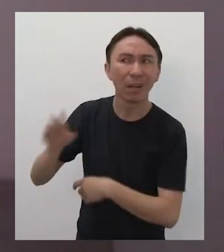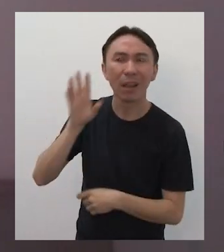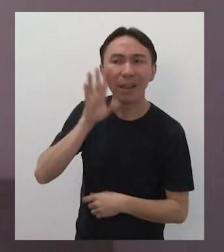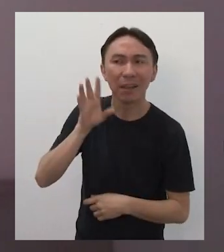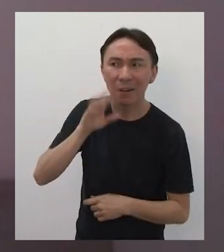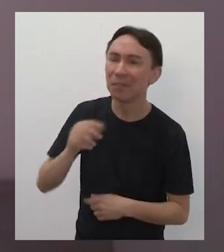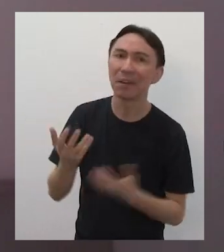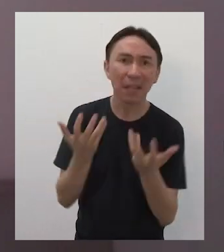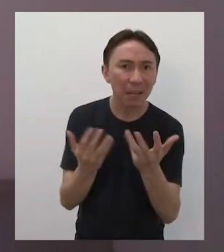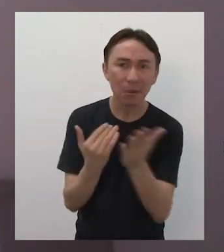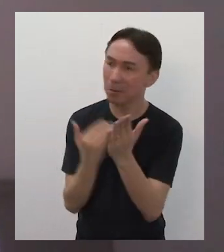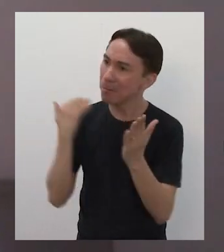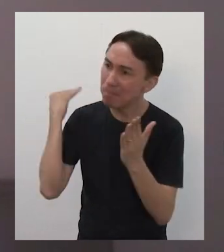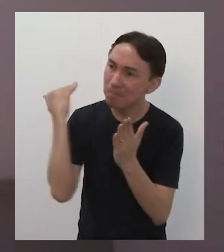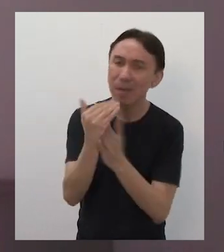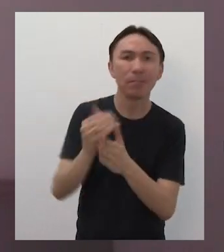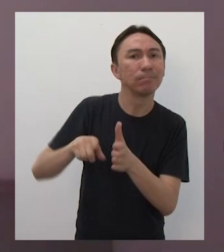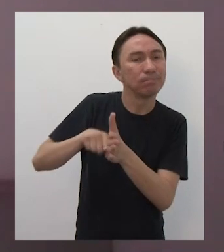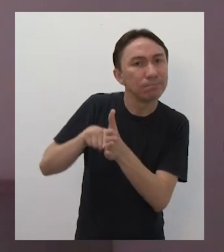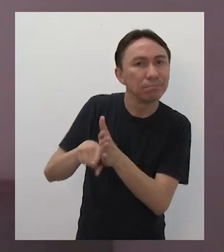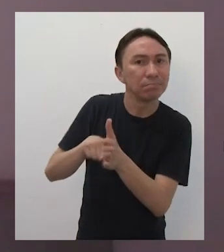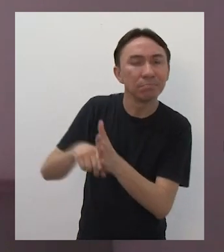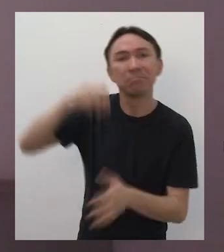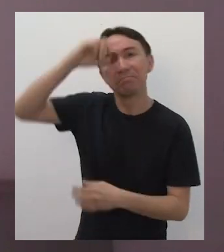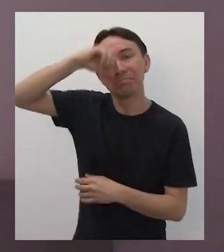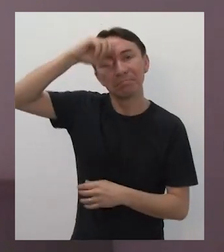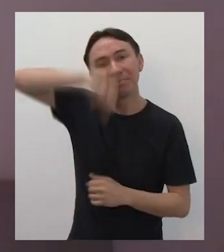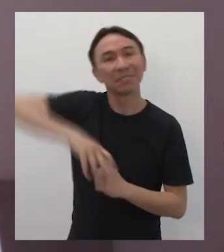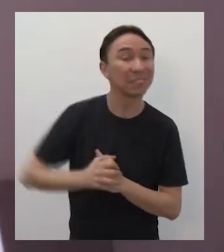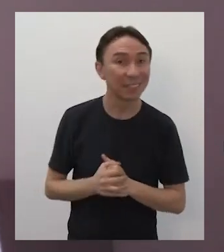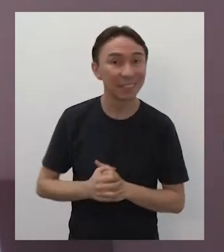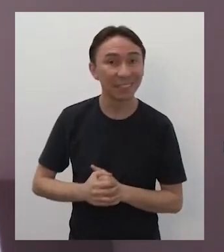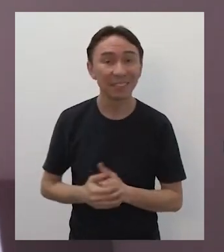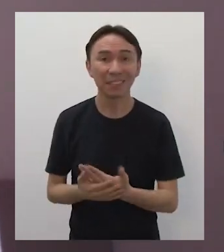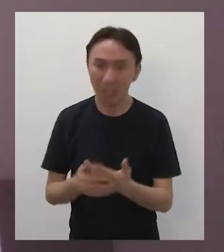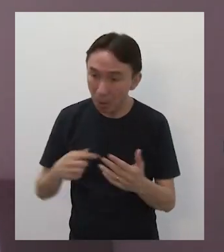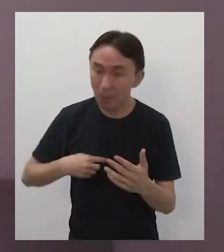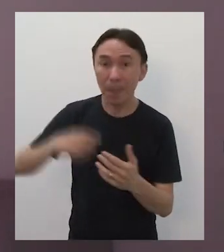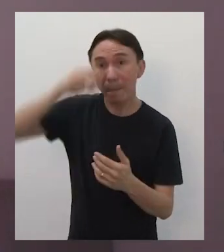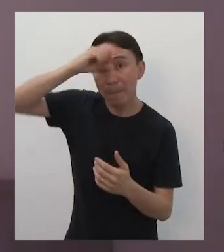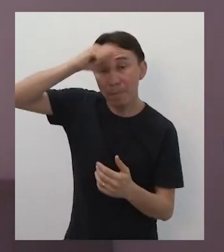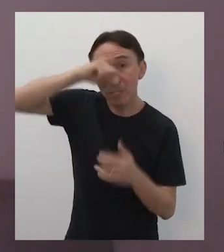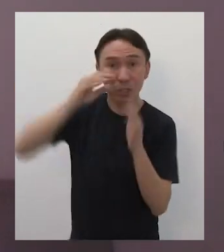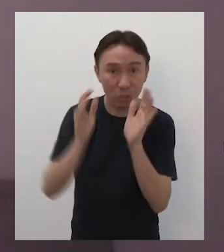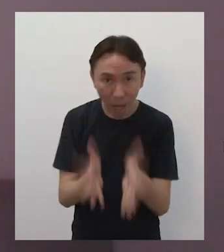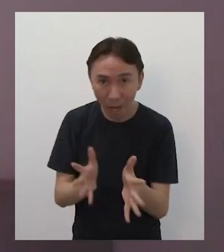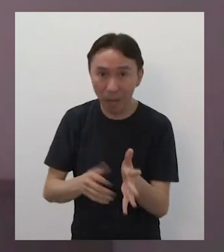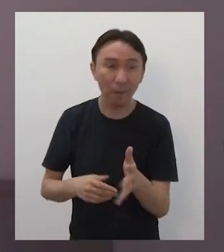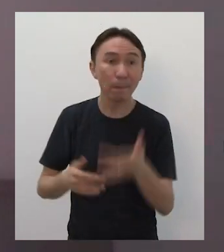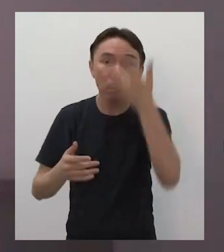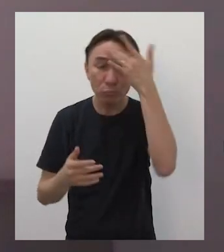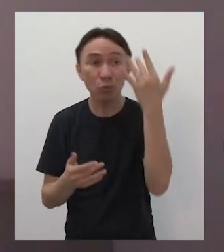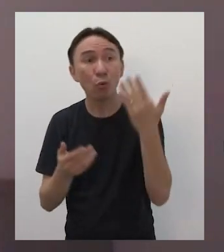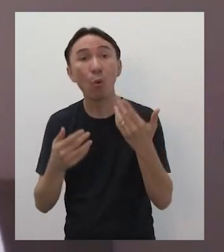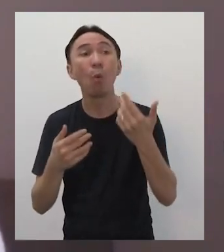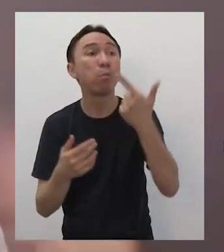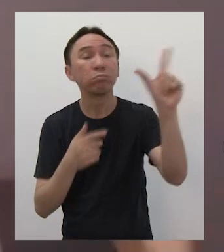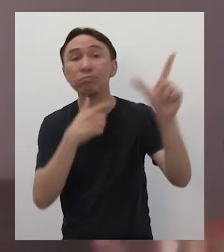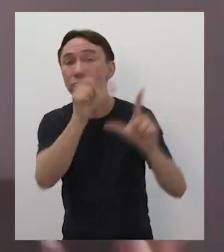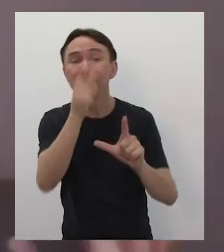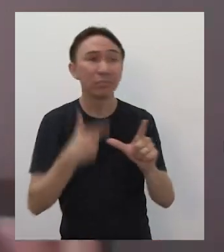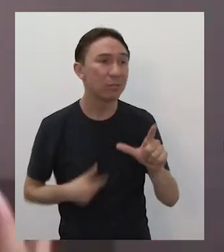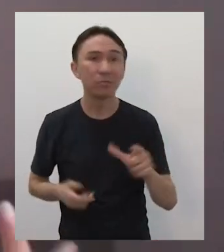isso. E eu não só vou procurar saber mais sobre isso, como eu vou compartilhar com as outras pessoas. Então, gente,